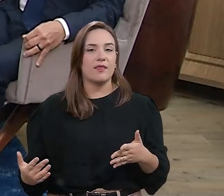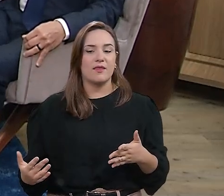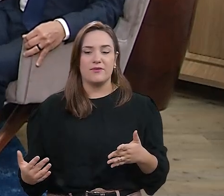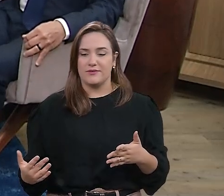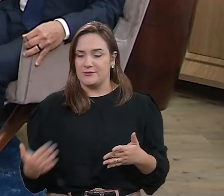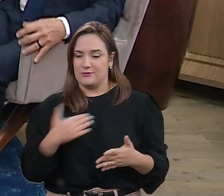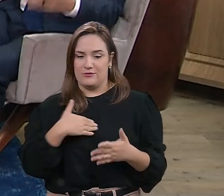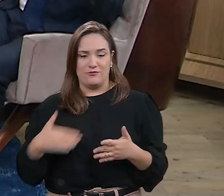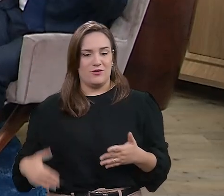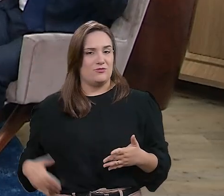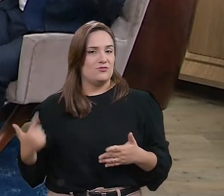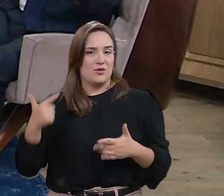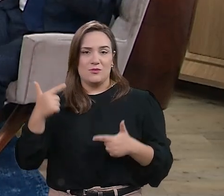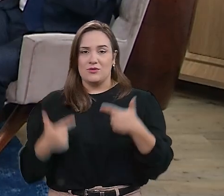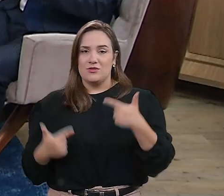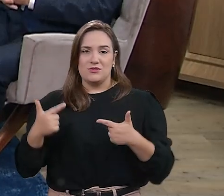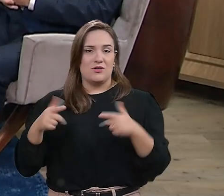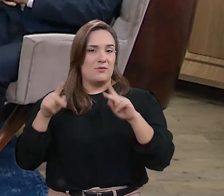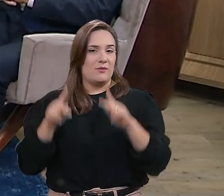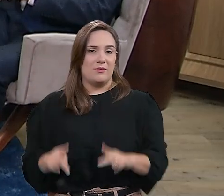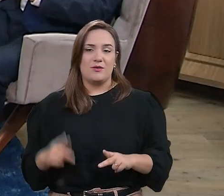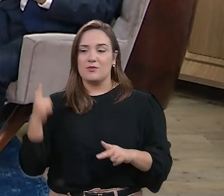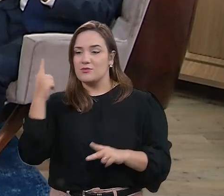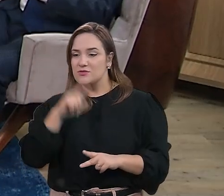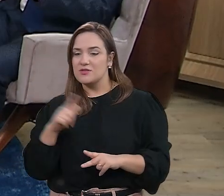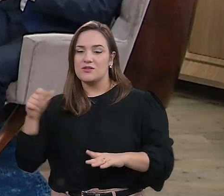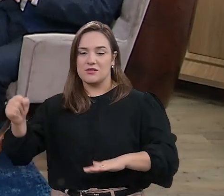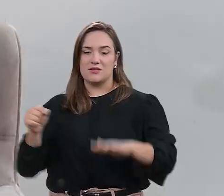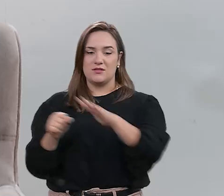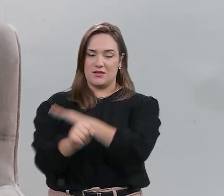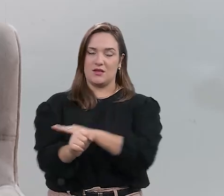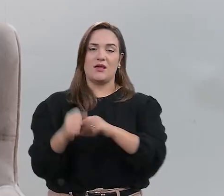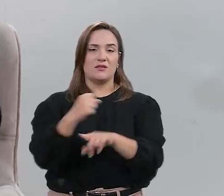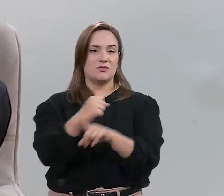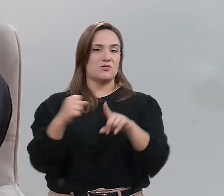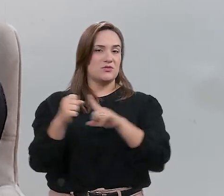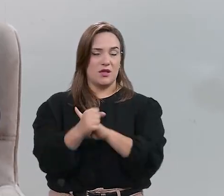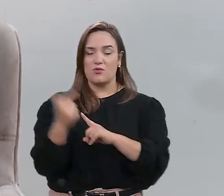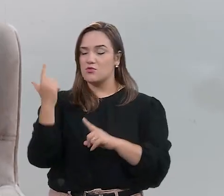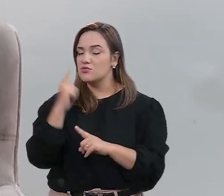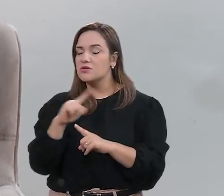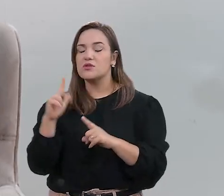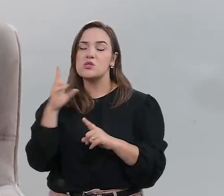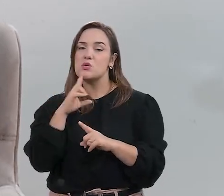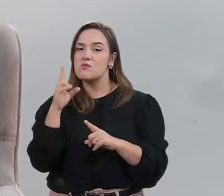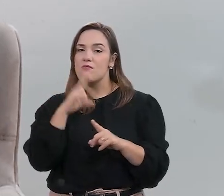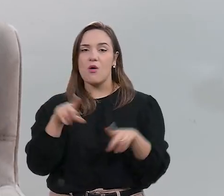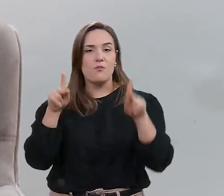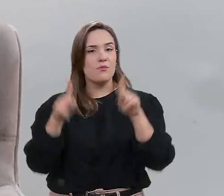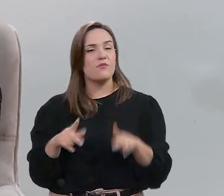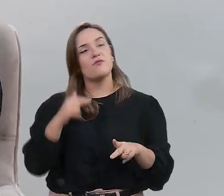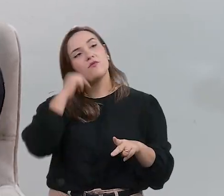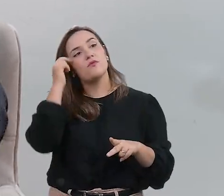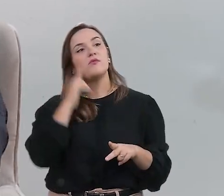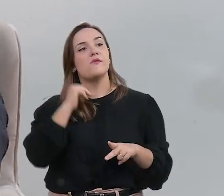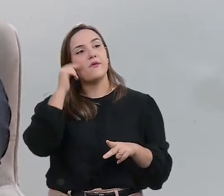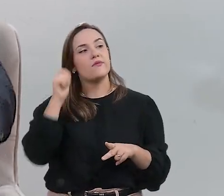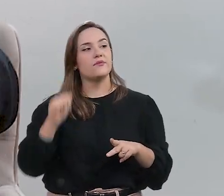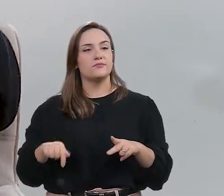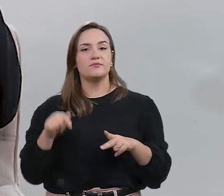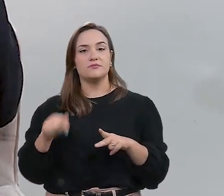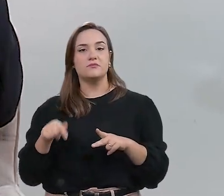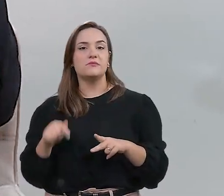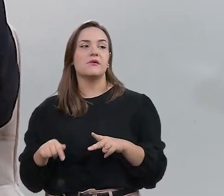políticas públicas para garantir a integração, a inserção, né, da população negra no mercado